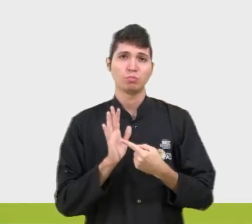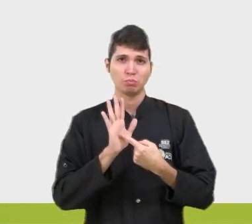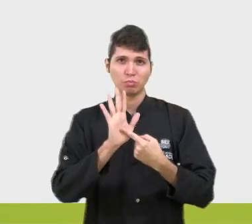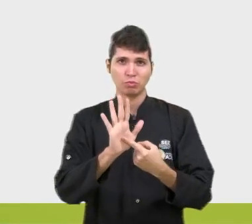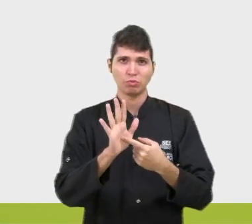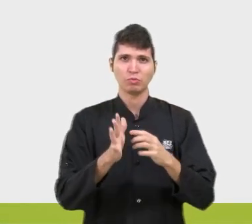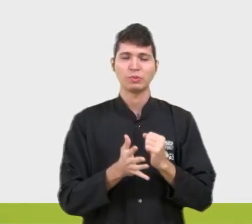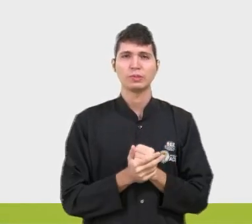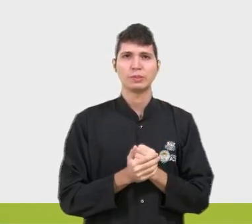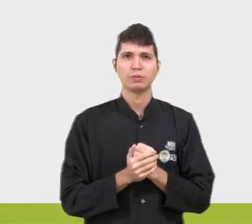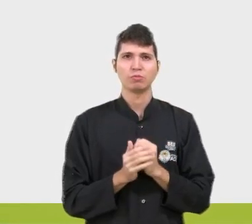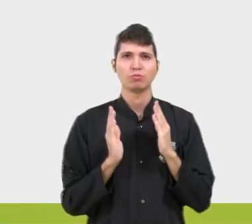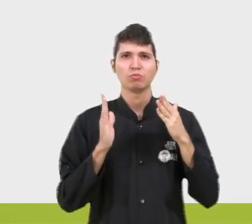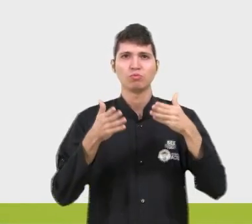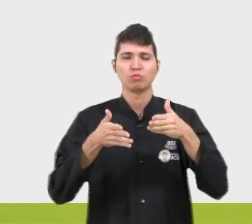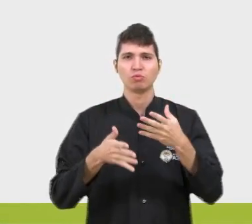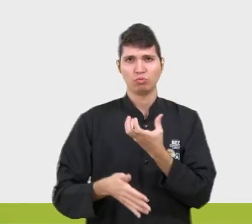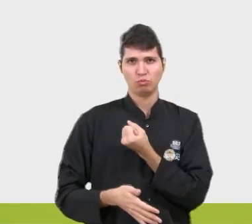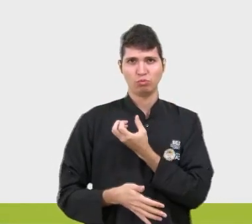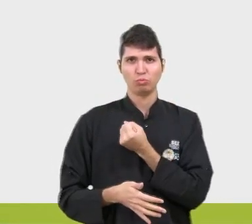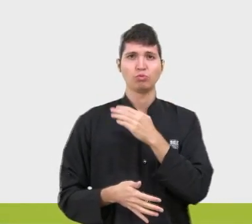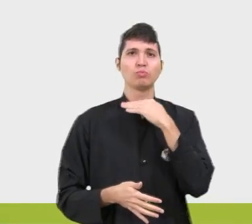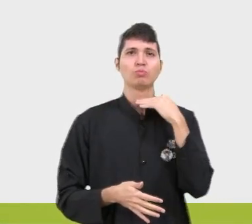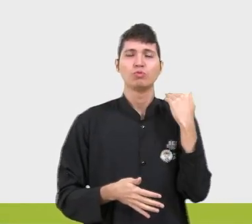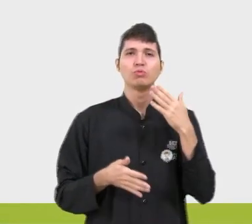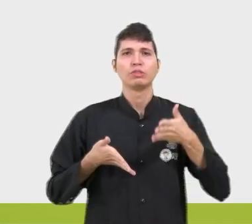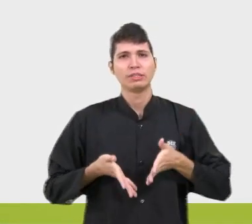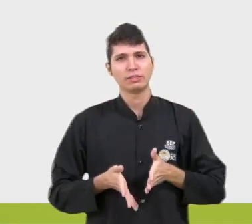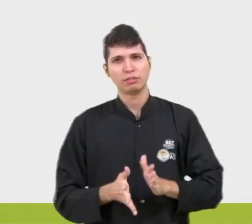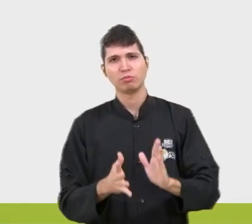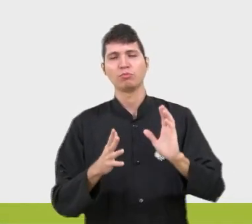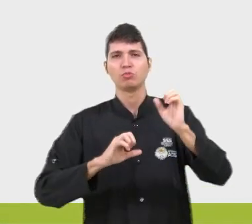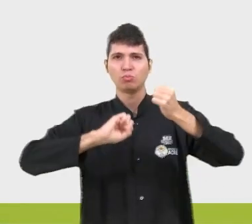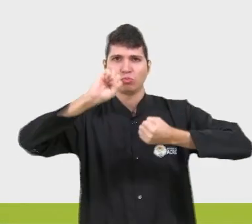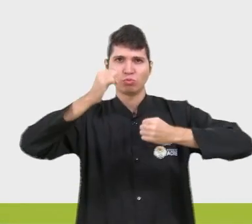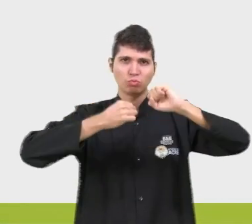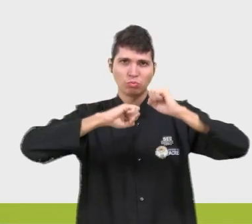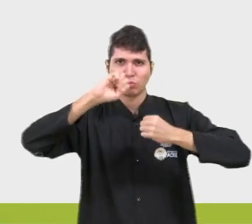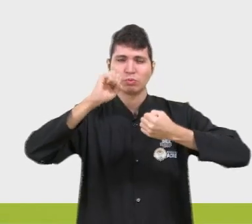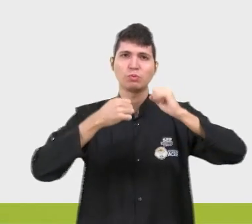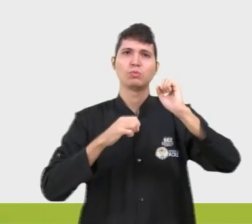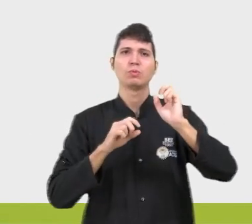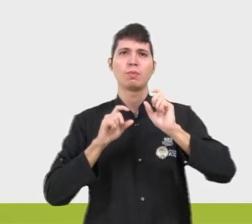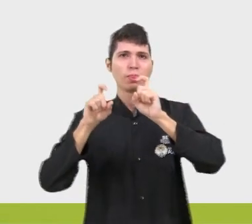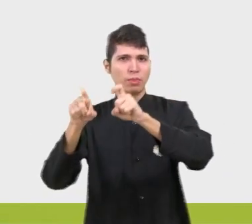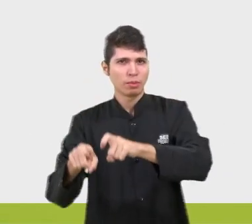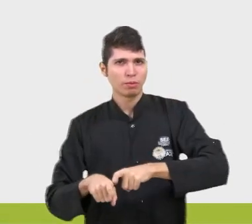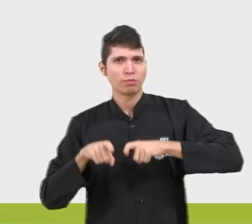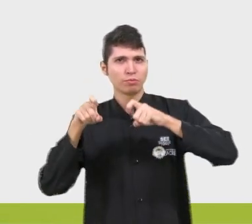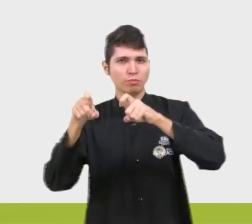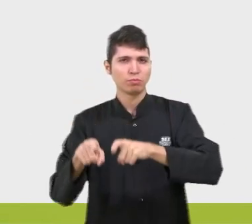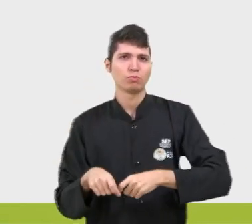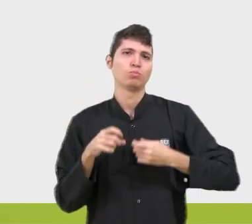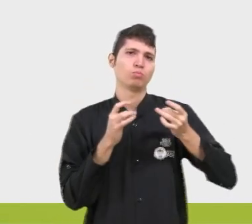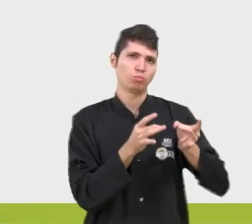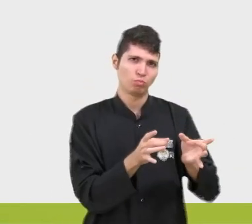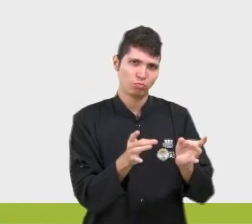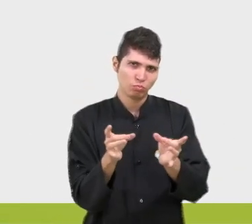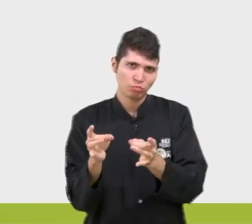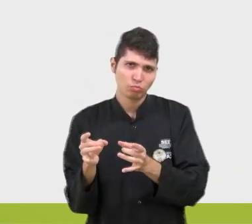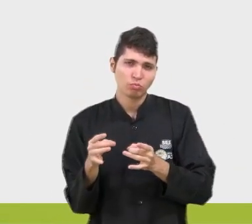de nascimentos, número de mortos, produção industrial, produção da agricultura, vendas de